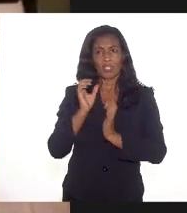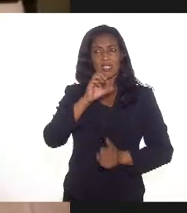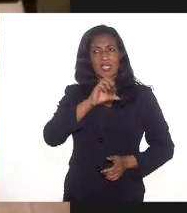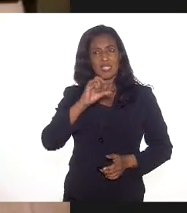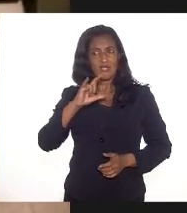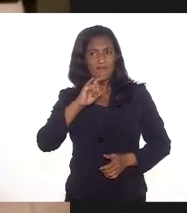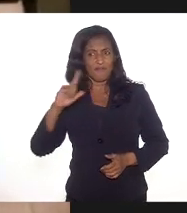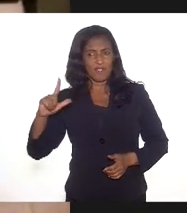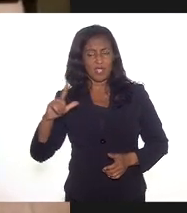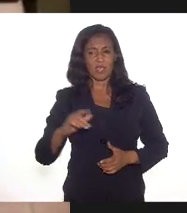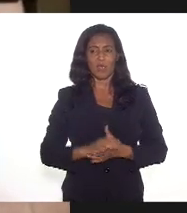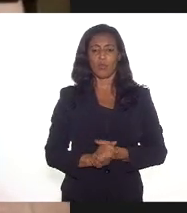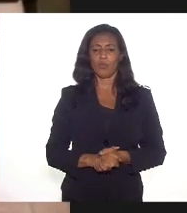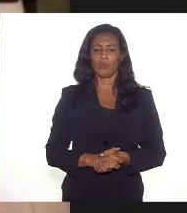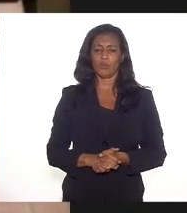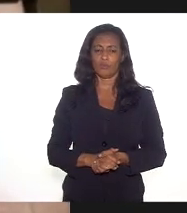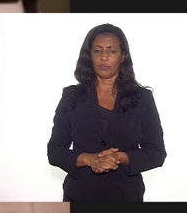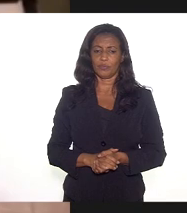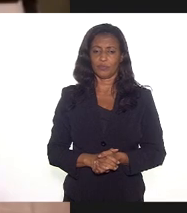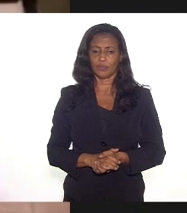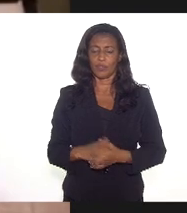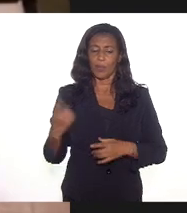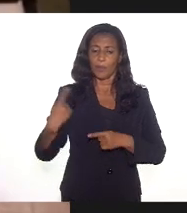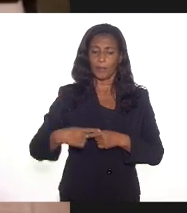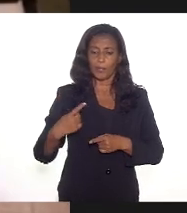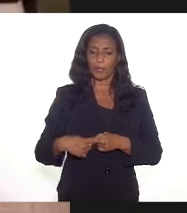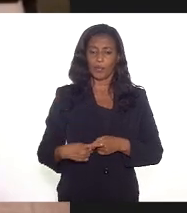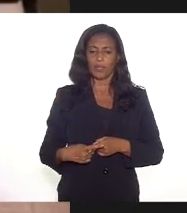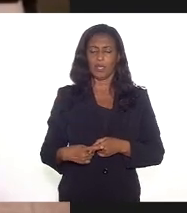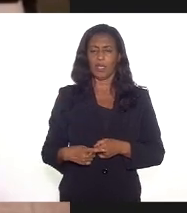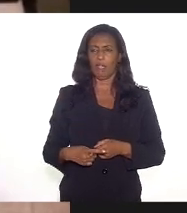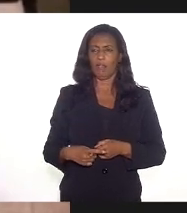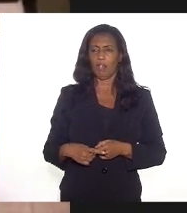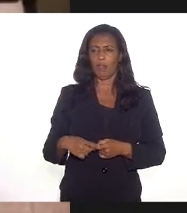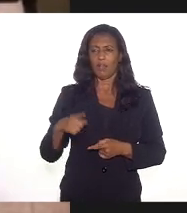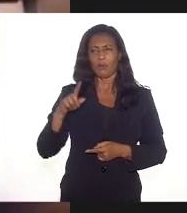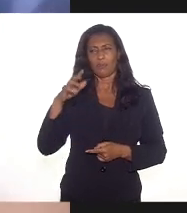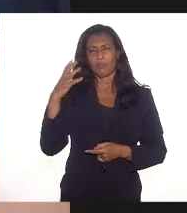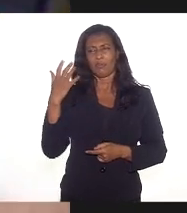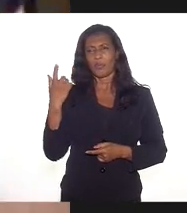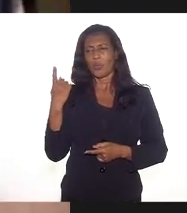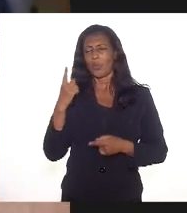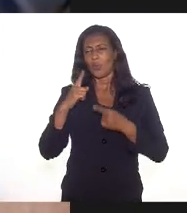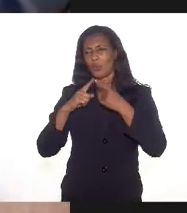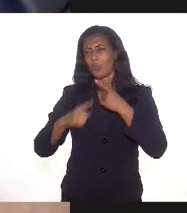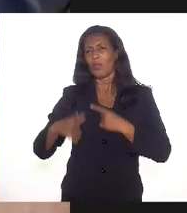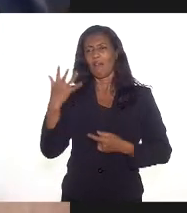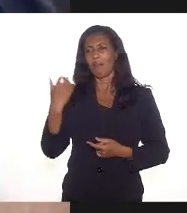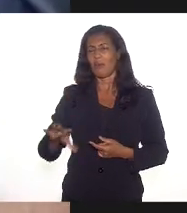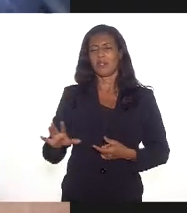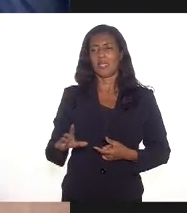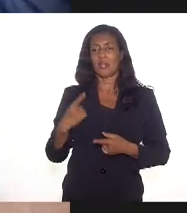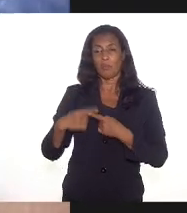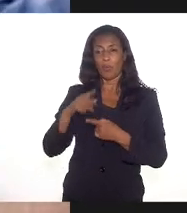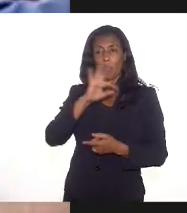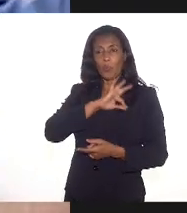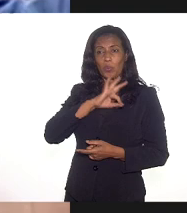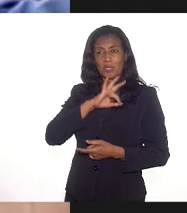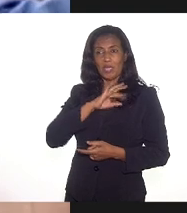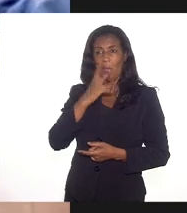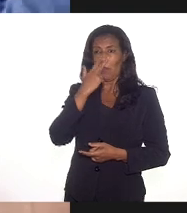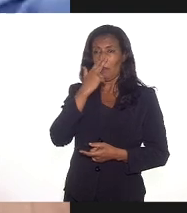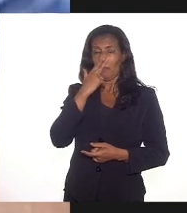nossos policiais penitenciários. Por quê? É inadmissível, presidente. O policial ele consegue ser